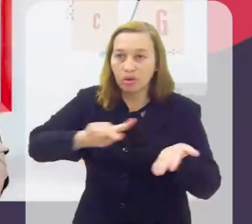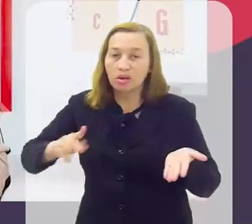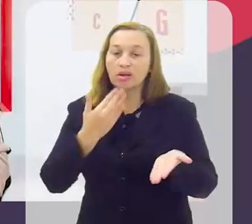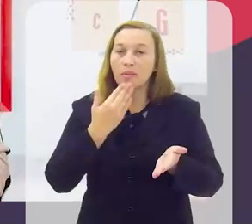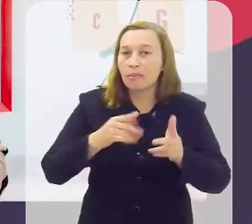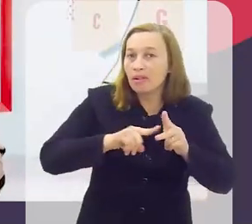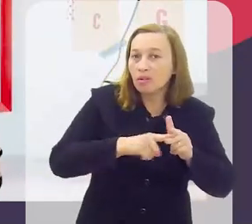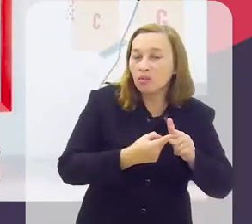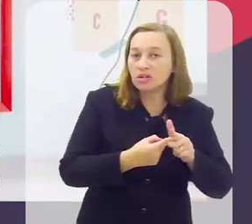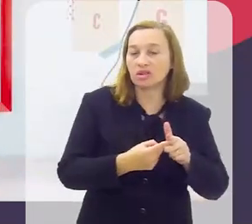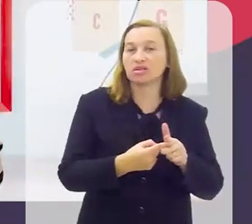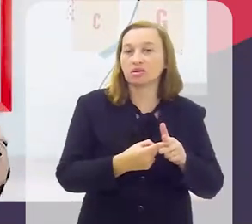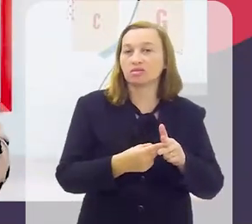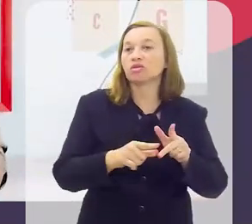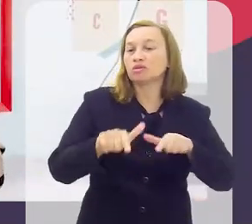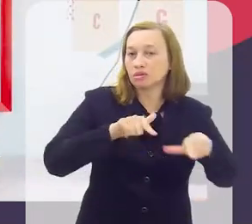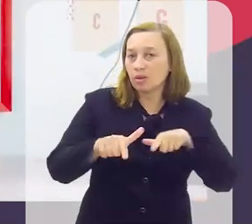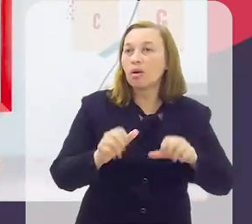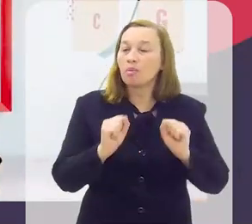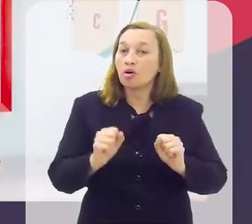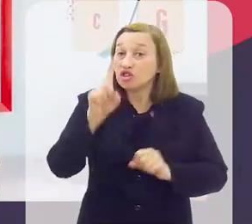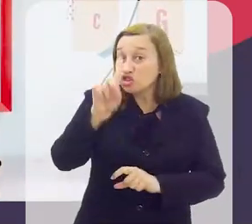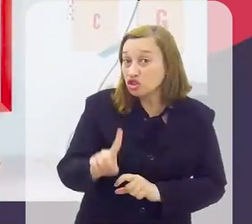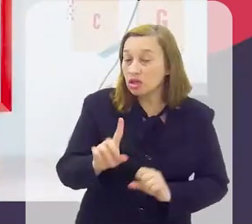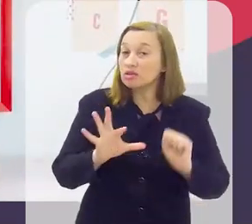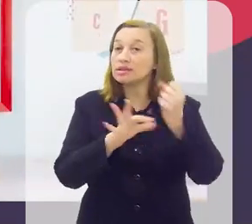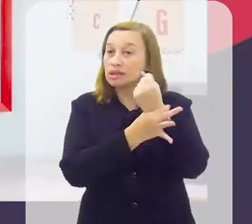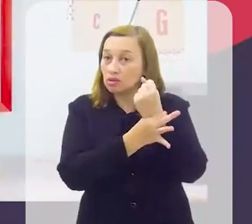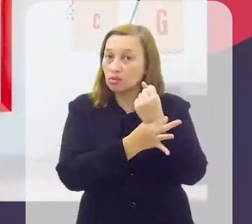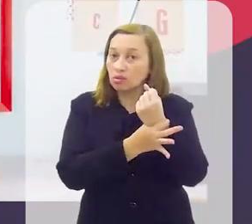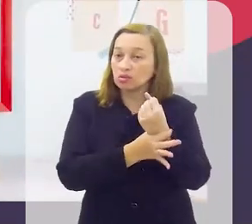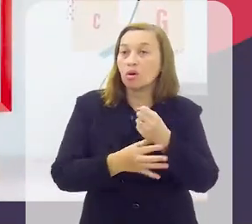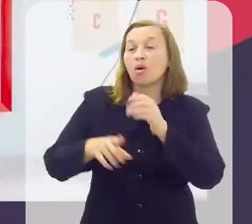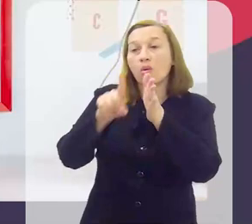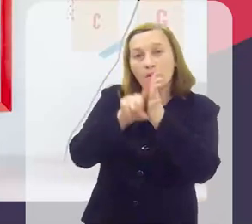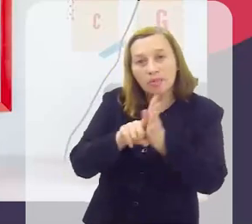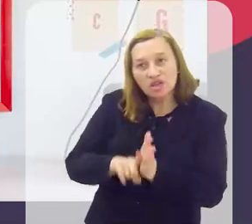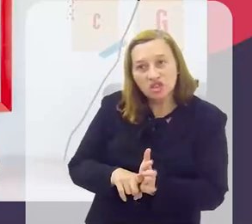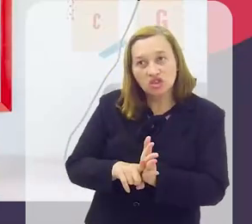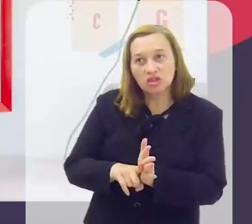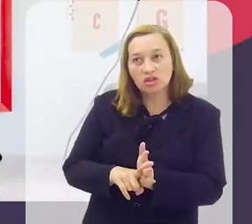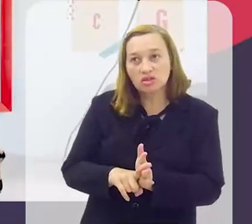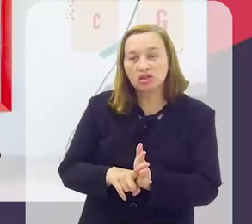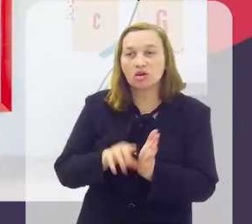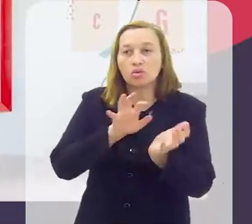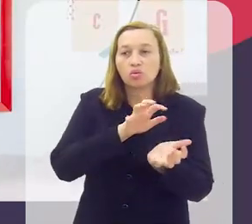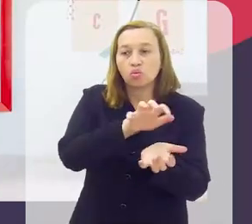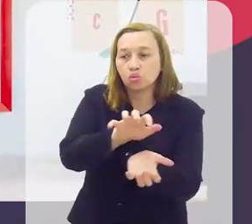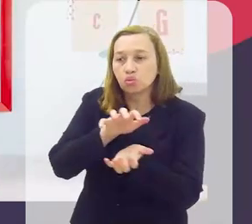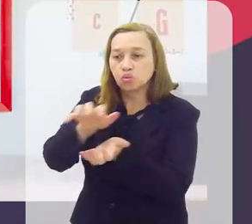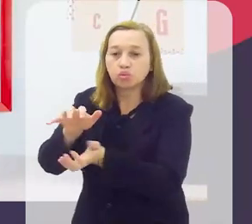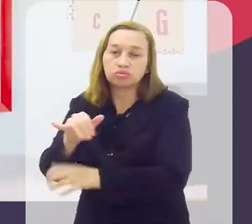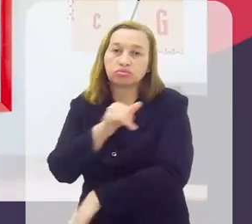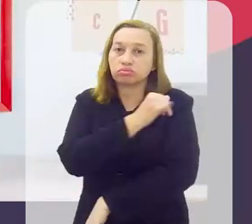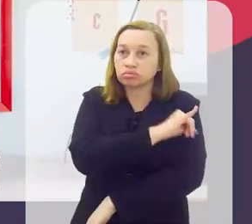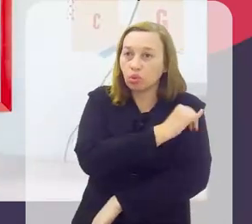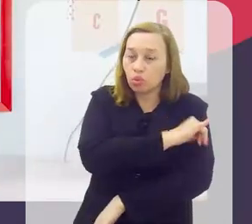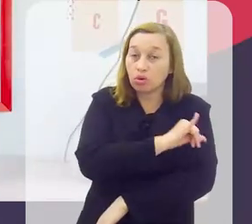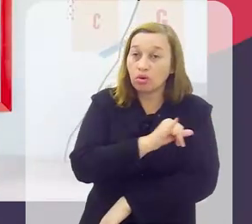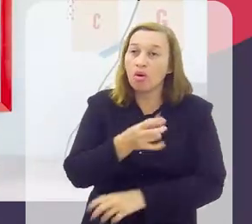a regulamentação do trabalho para que possam ter direitos garantidos. Uma pesquisa realizada com entregadores da cidade do